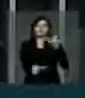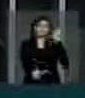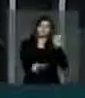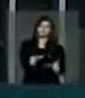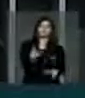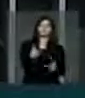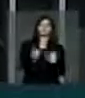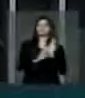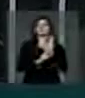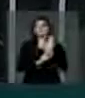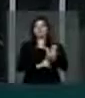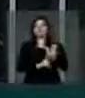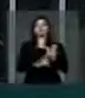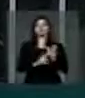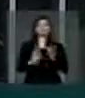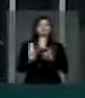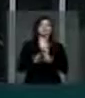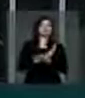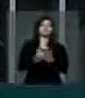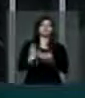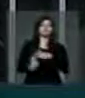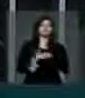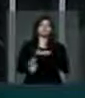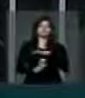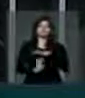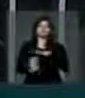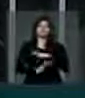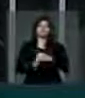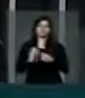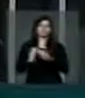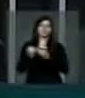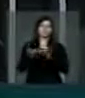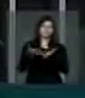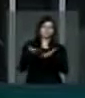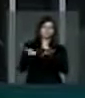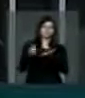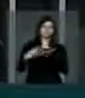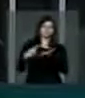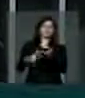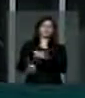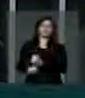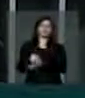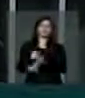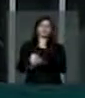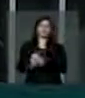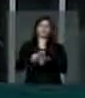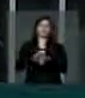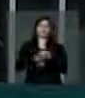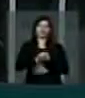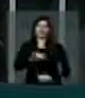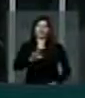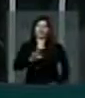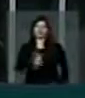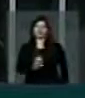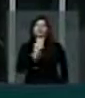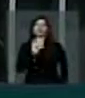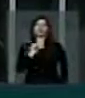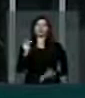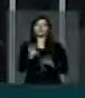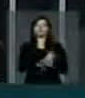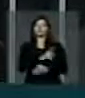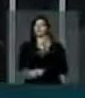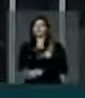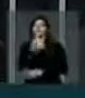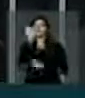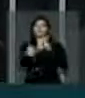que, representando as empresas, fizeram lobby nesta casa, como ele disse, e os nomes dos